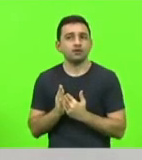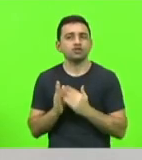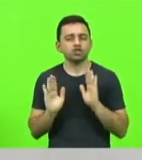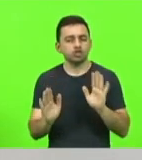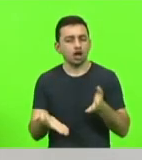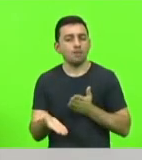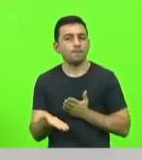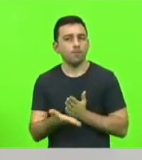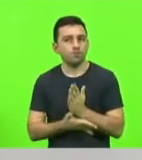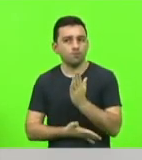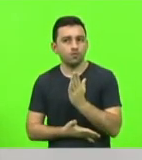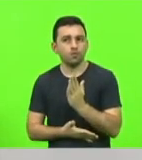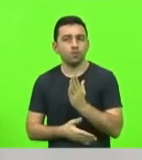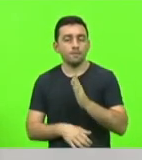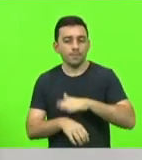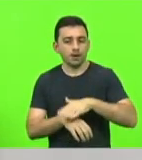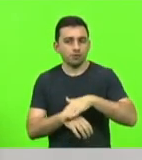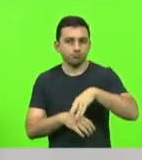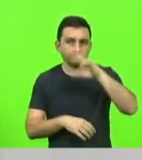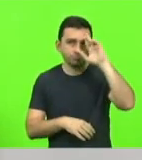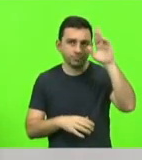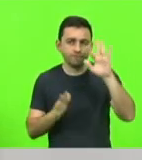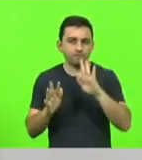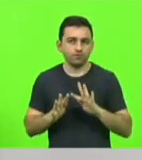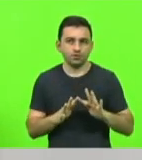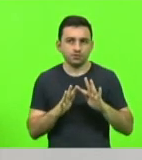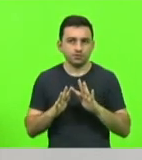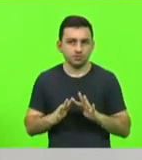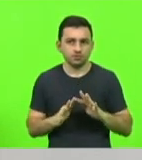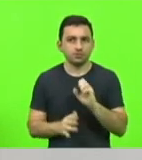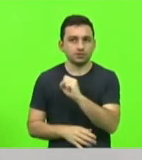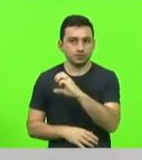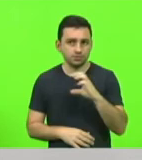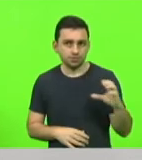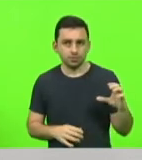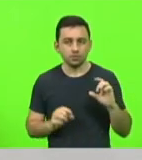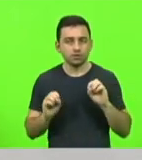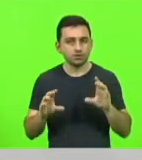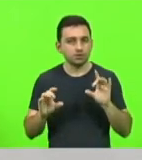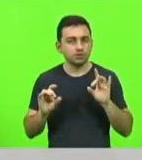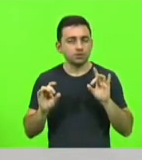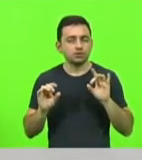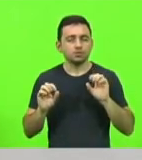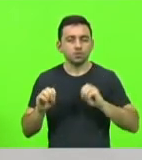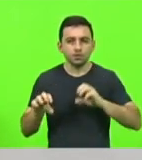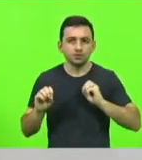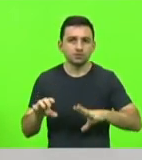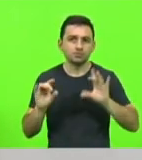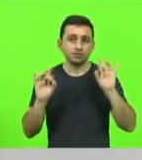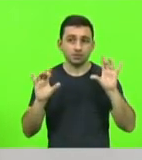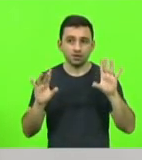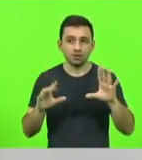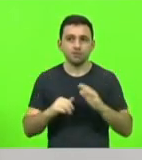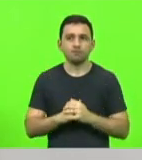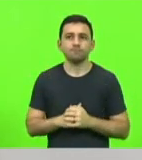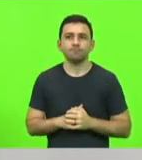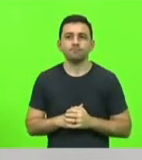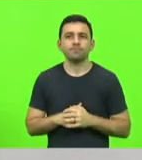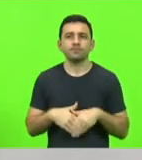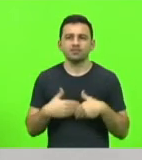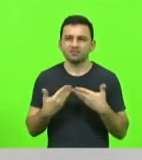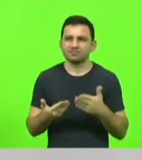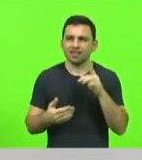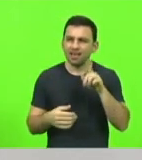casa, capitaneado pela Fundação Catarinense de Educação Especial, que faz, repito, um trabalho de